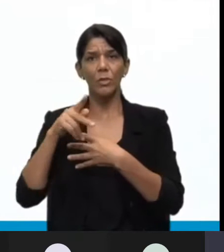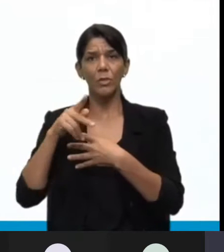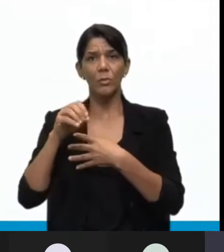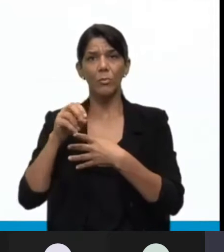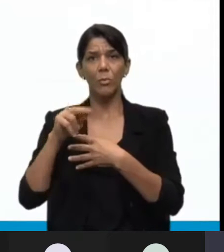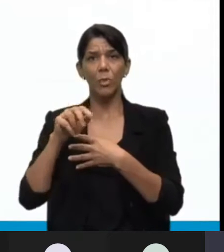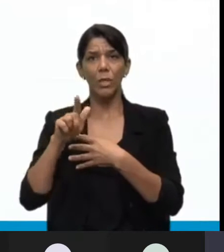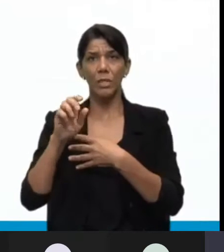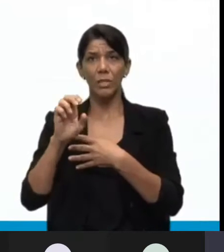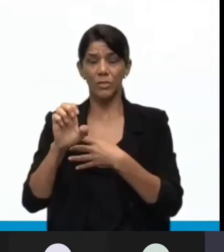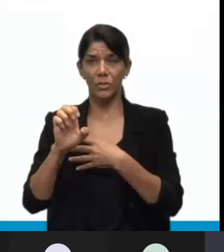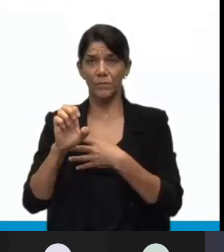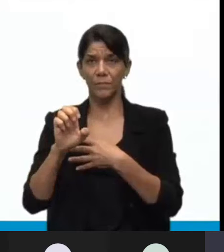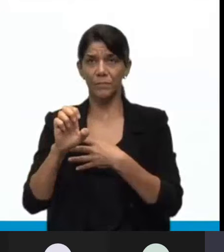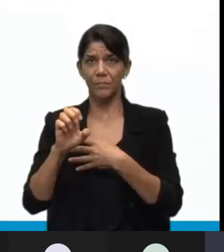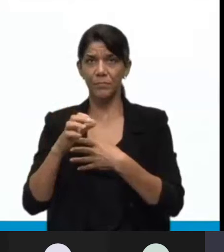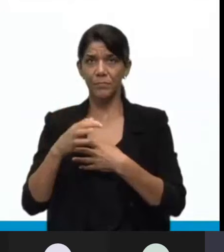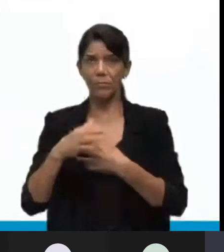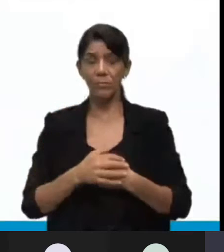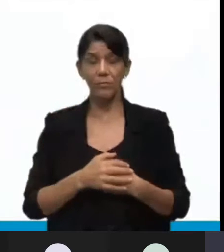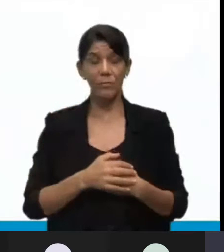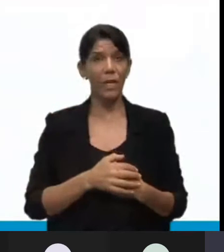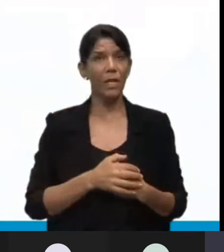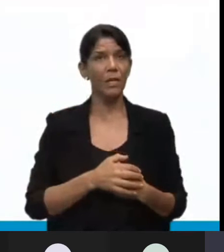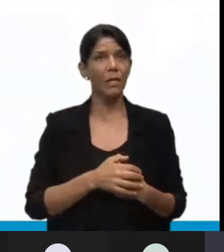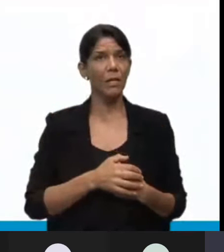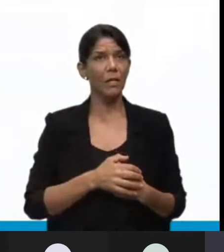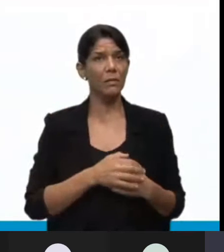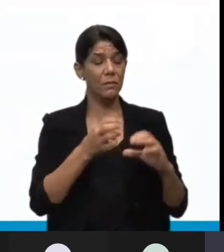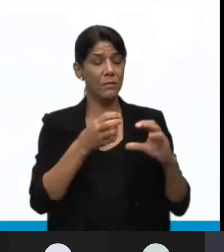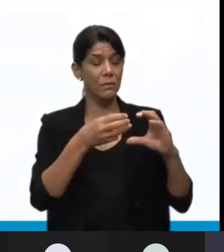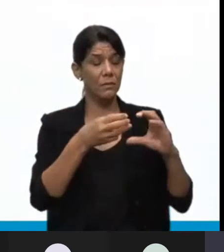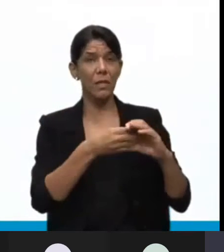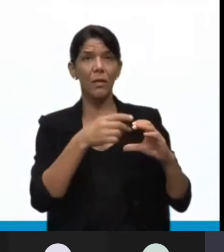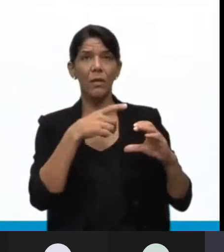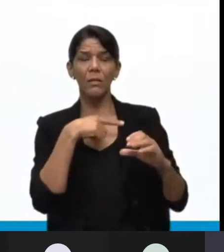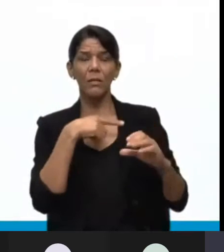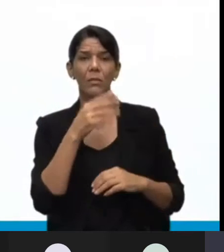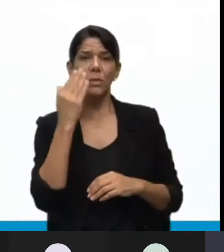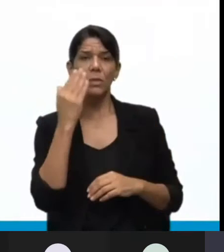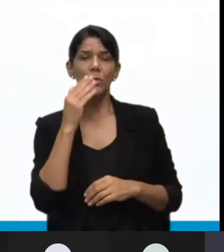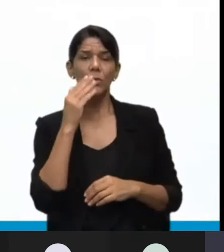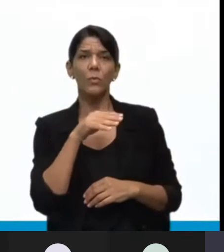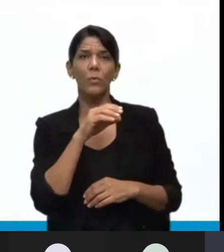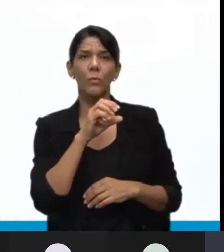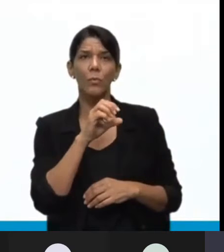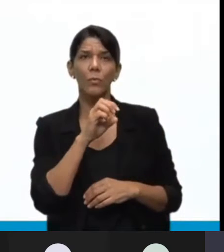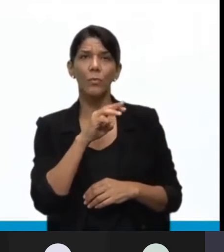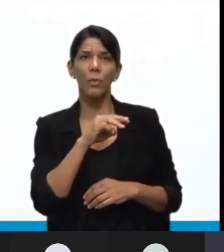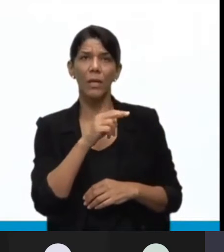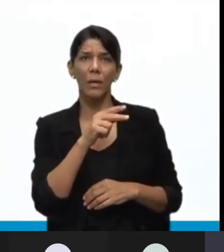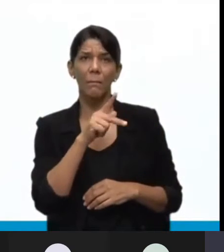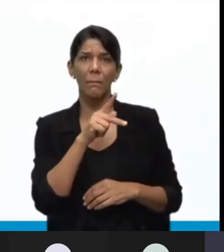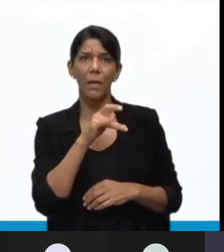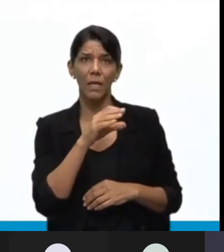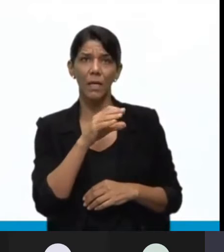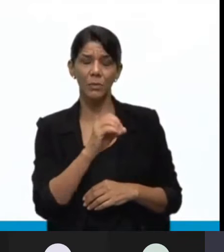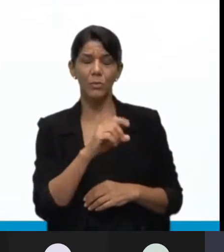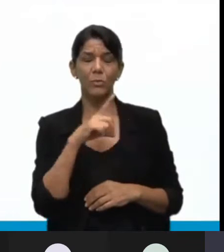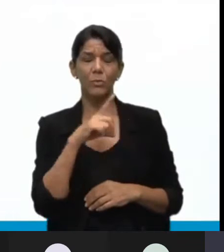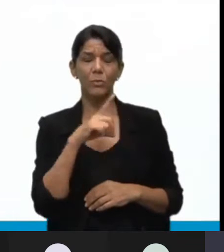Purkinje, tá? Nós temos essas células. As minhas células do nó sinoatrial são as que são consideradas o